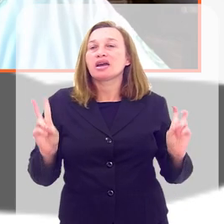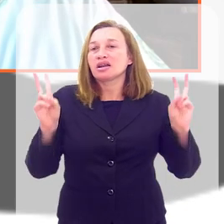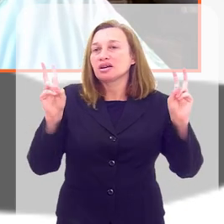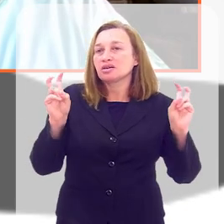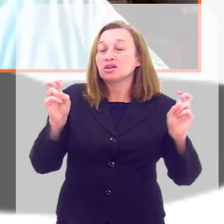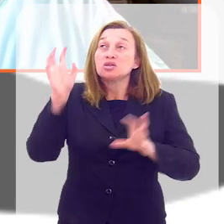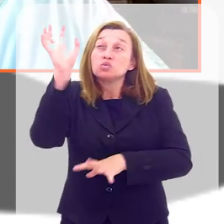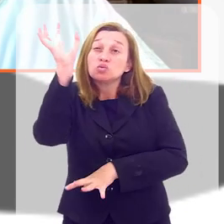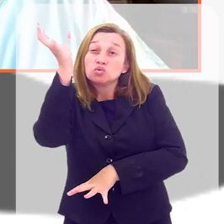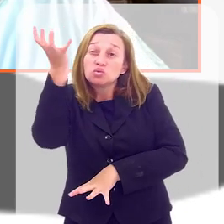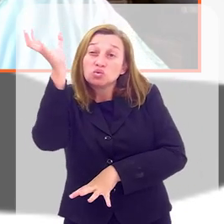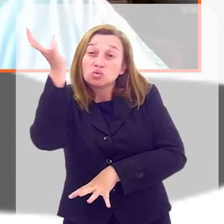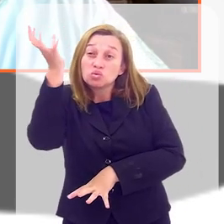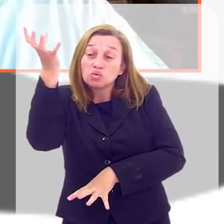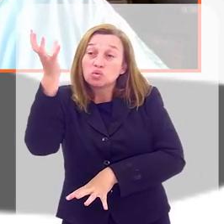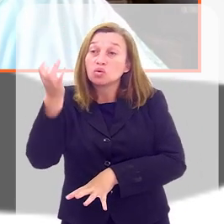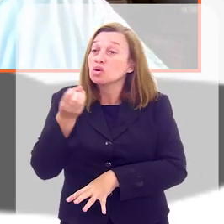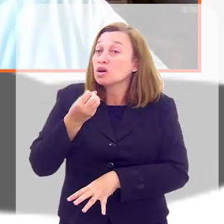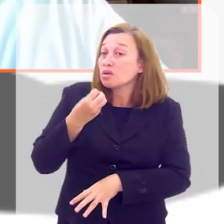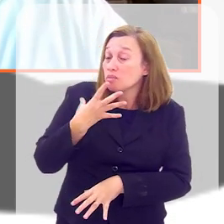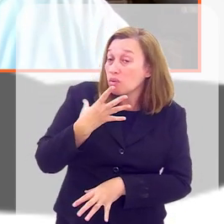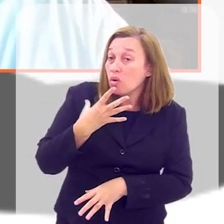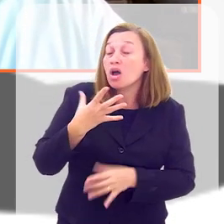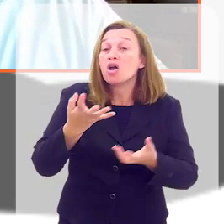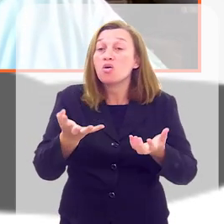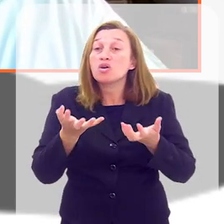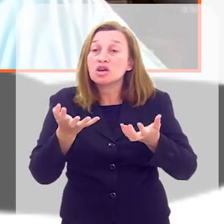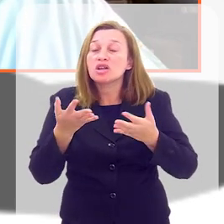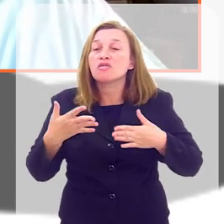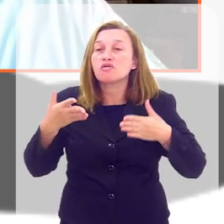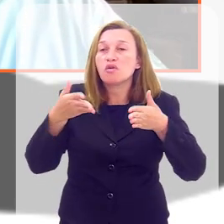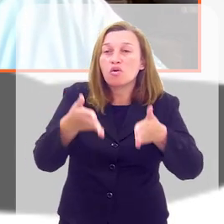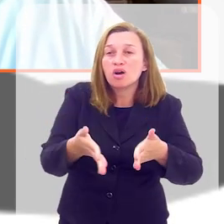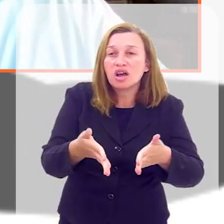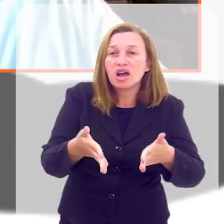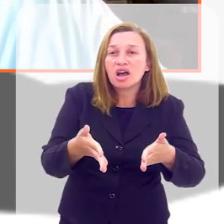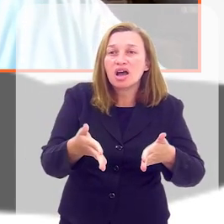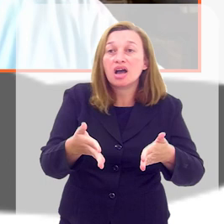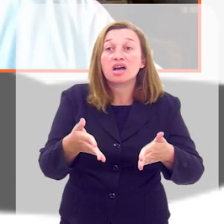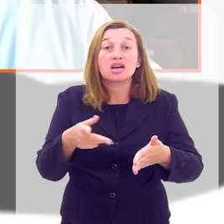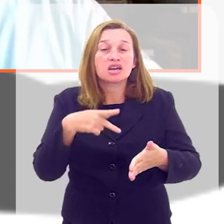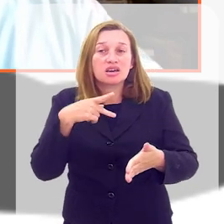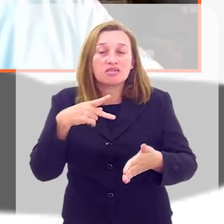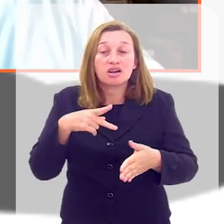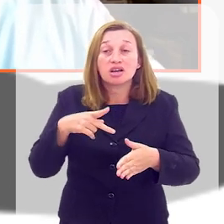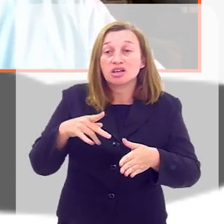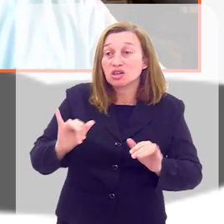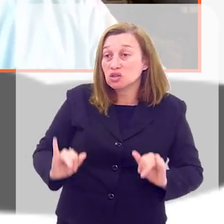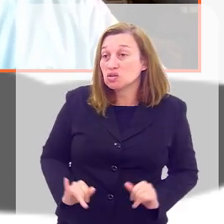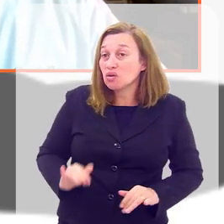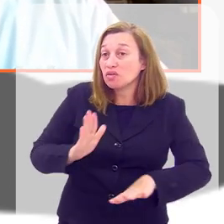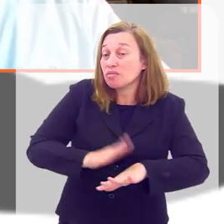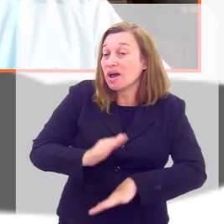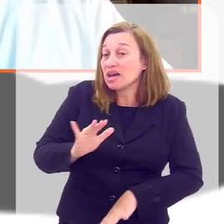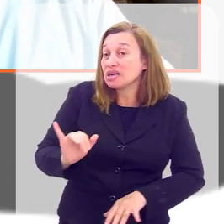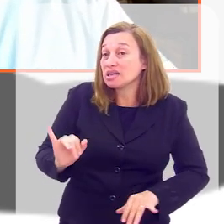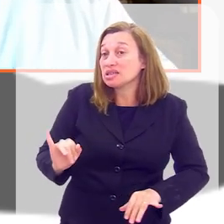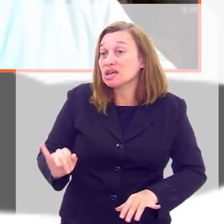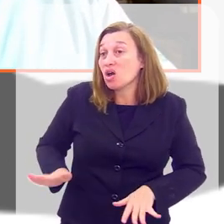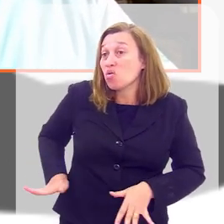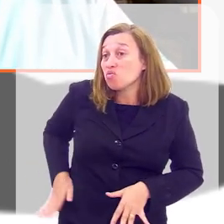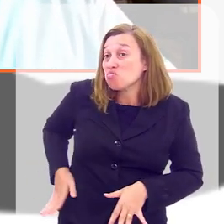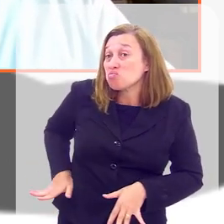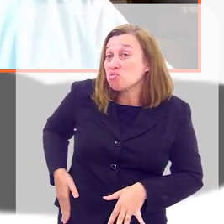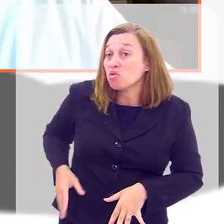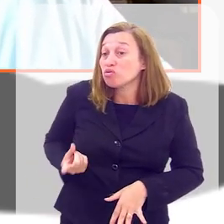além dessa parte Insular de temperatura que é muito agradável eu queria focar na parte que dizem que dói mais